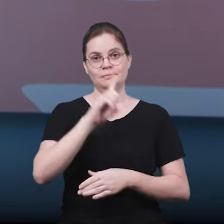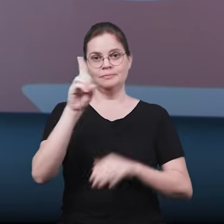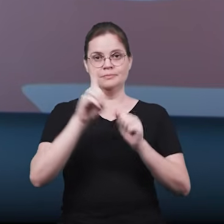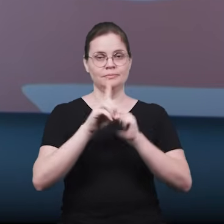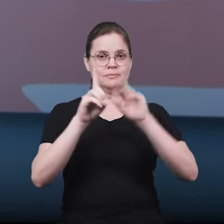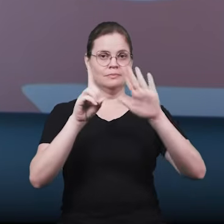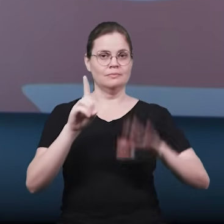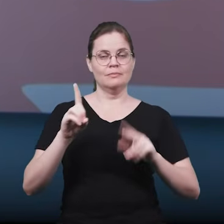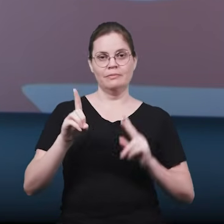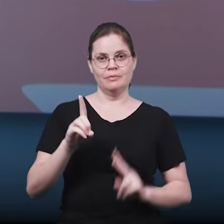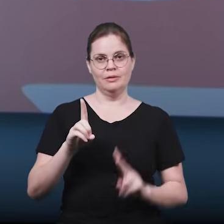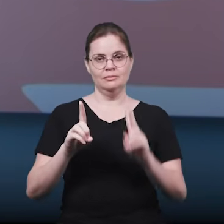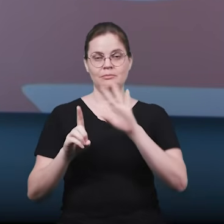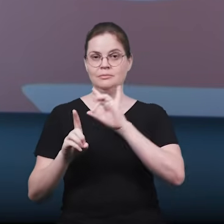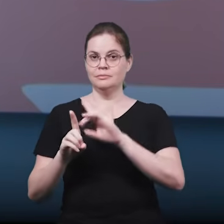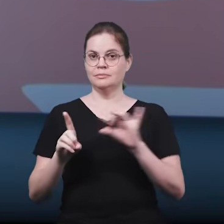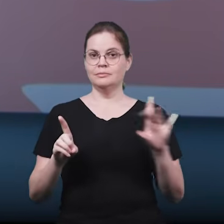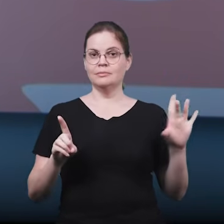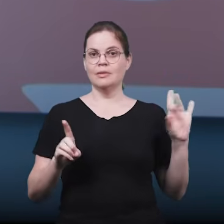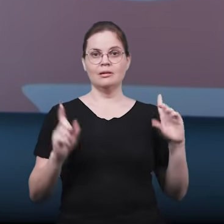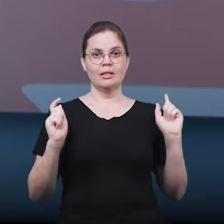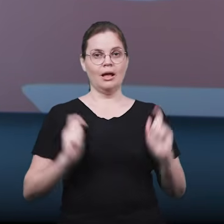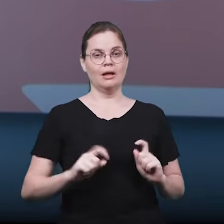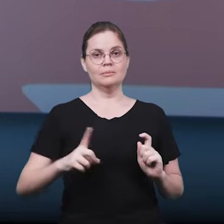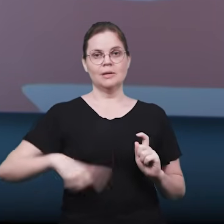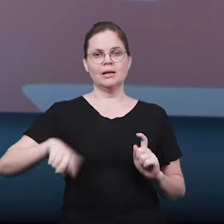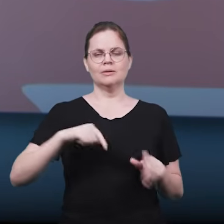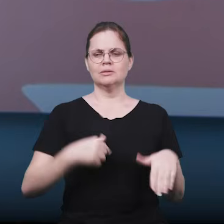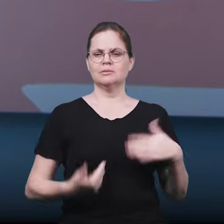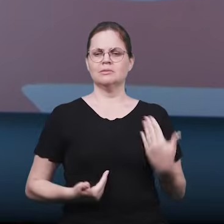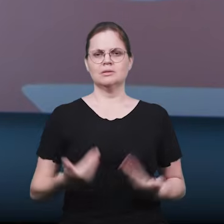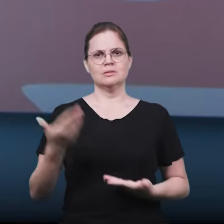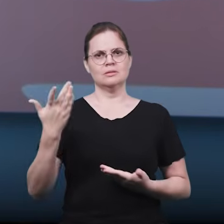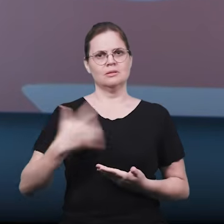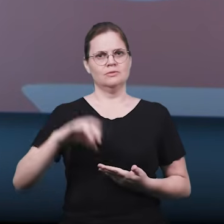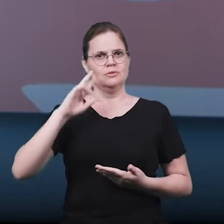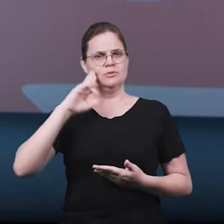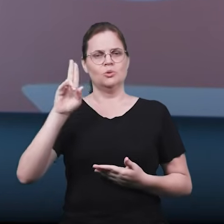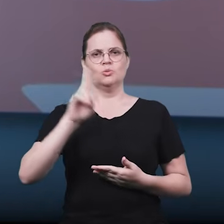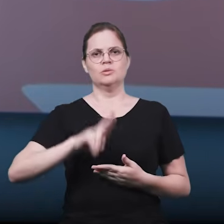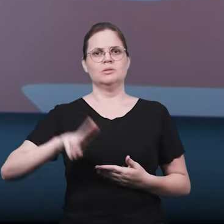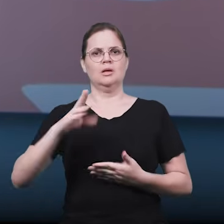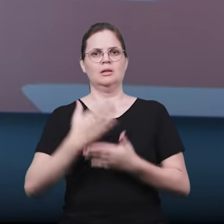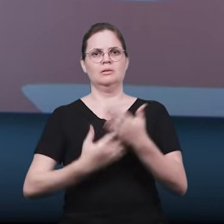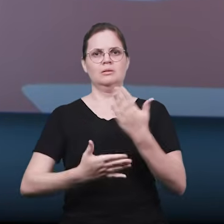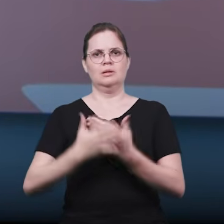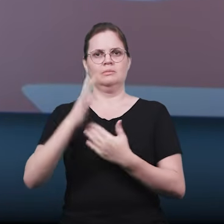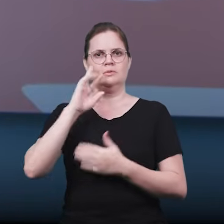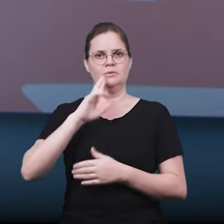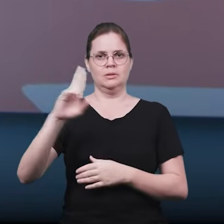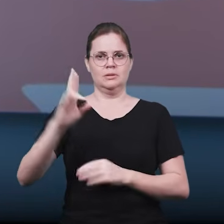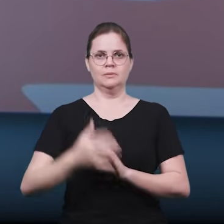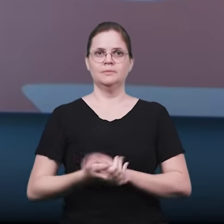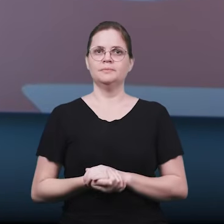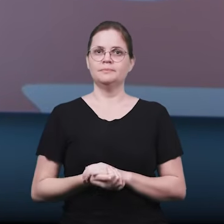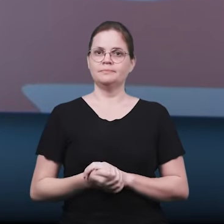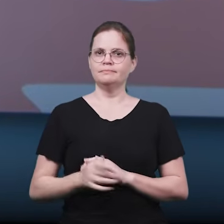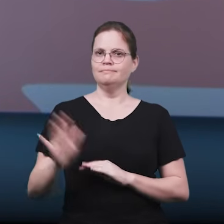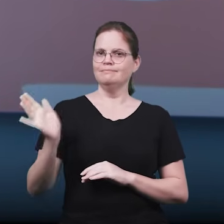continue capacitando para cada um de nós, para que possamos ser servos, né, sermos instrumentos nas mãos do